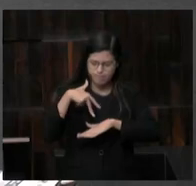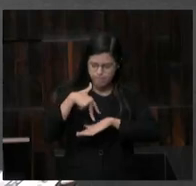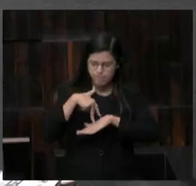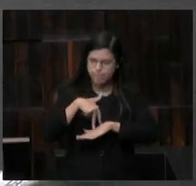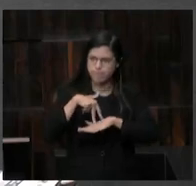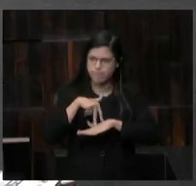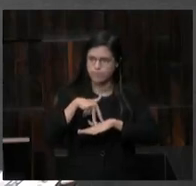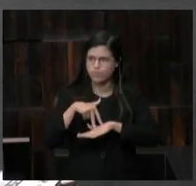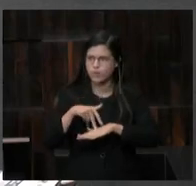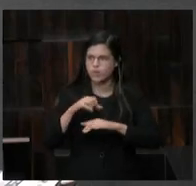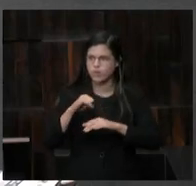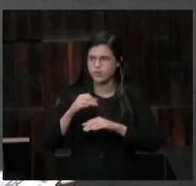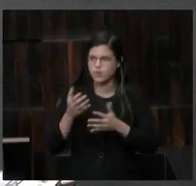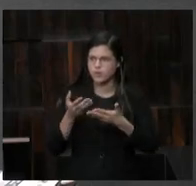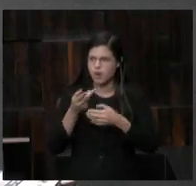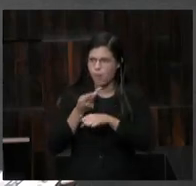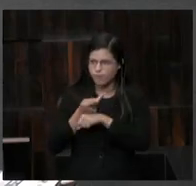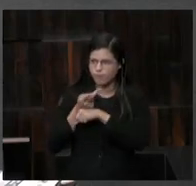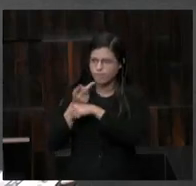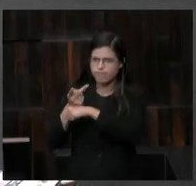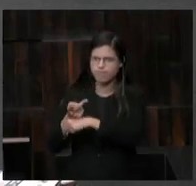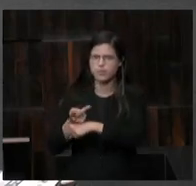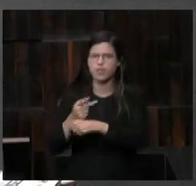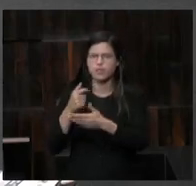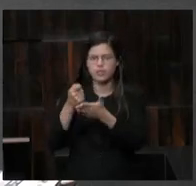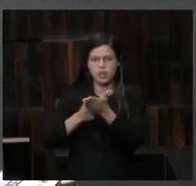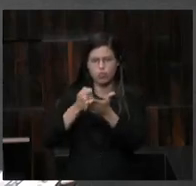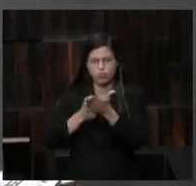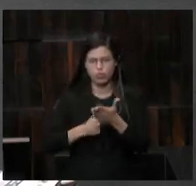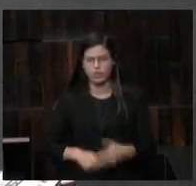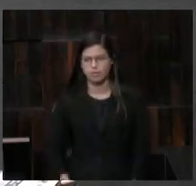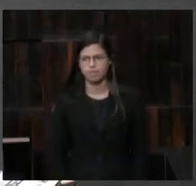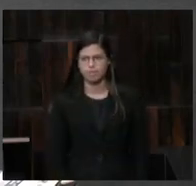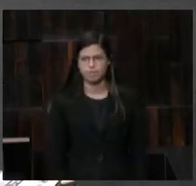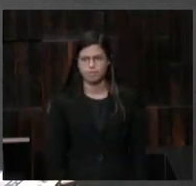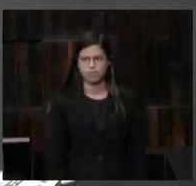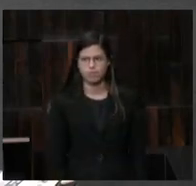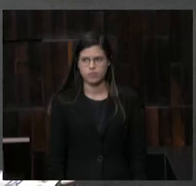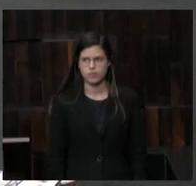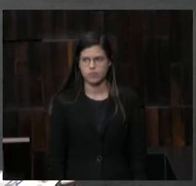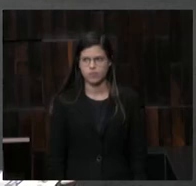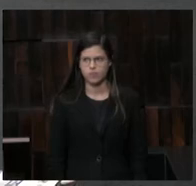de vocês também nessa luta.